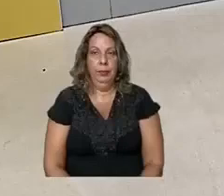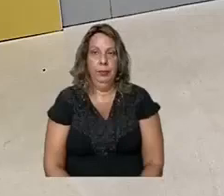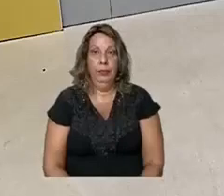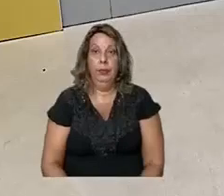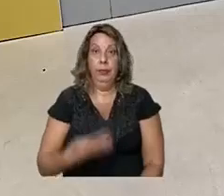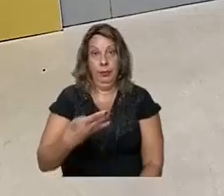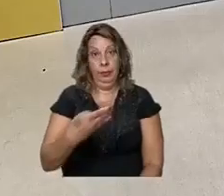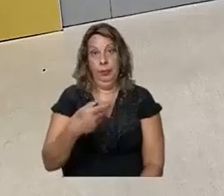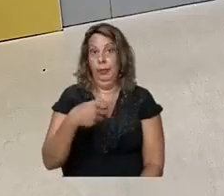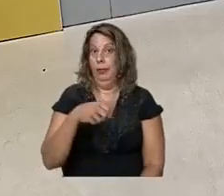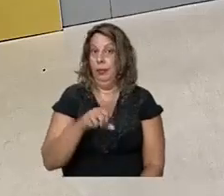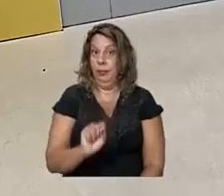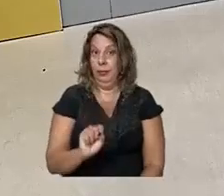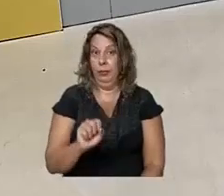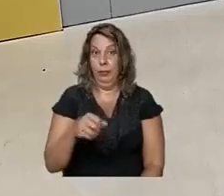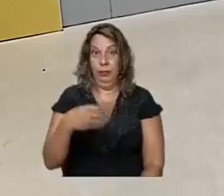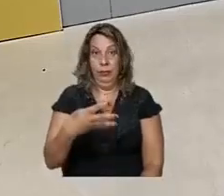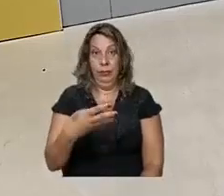48,